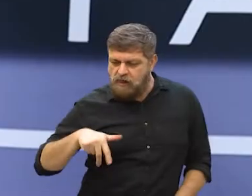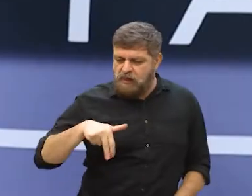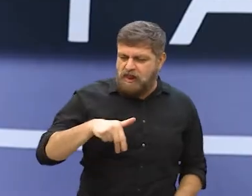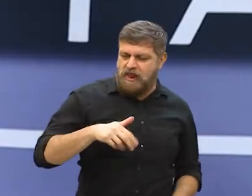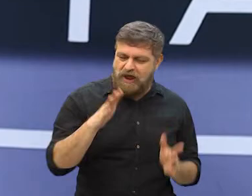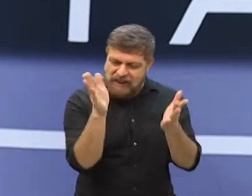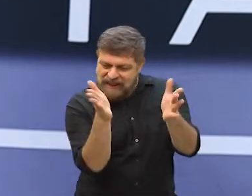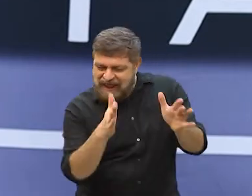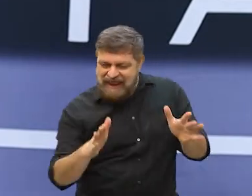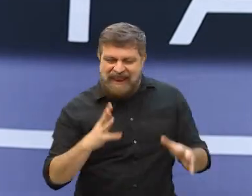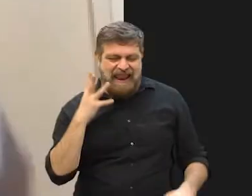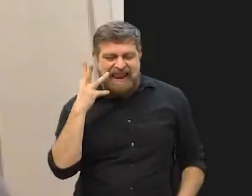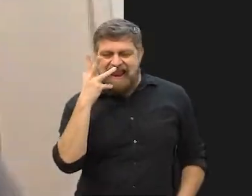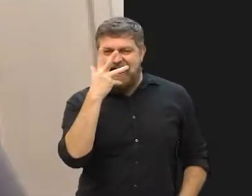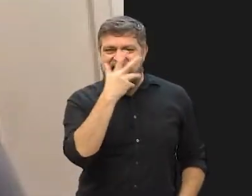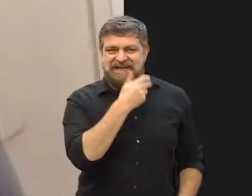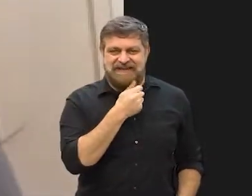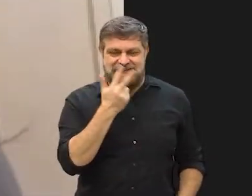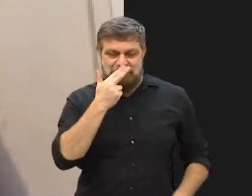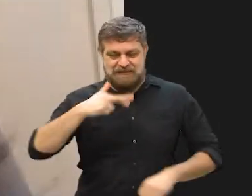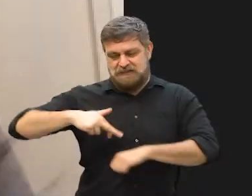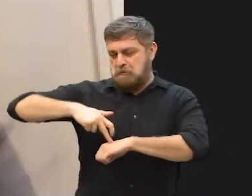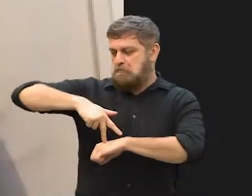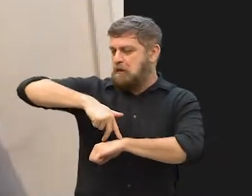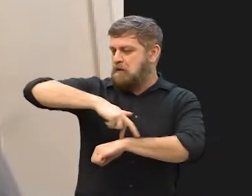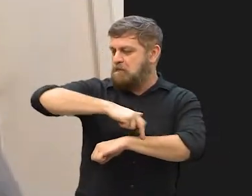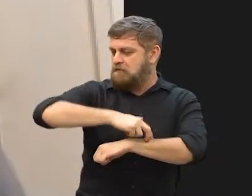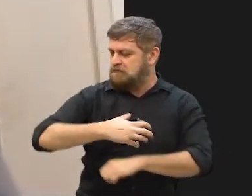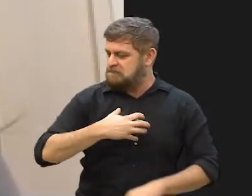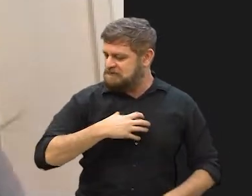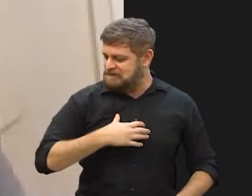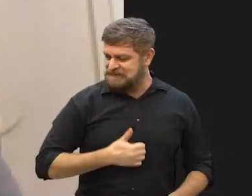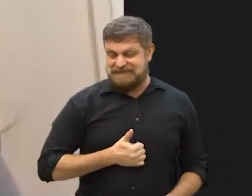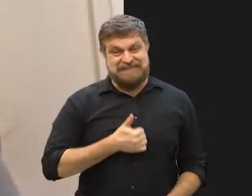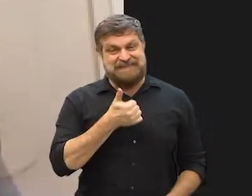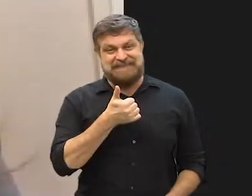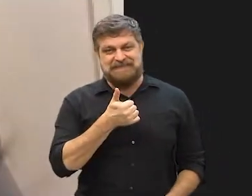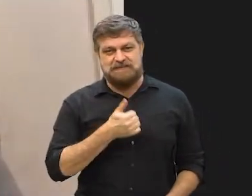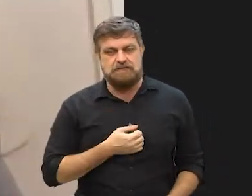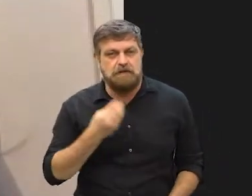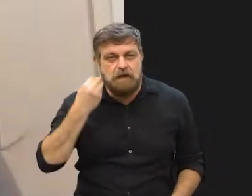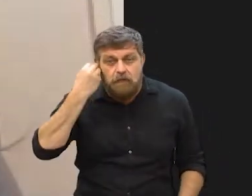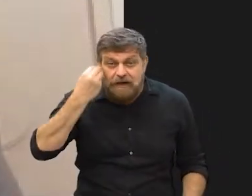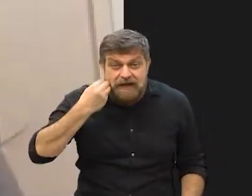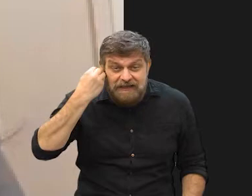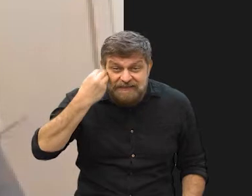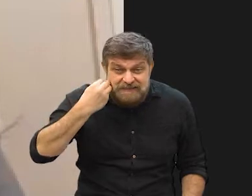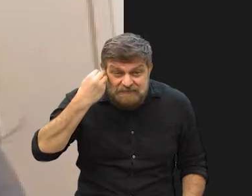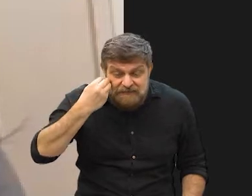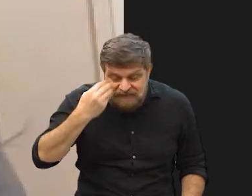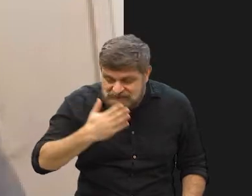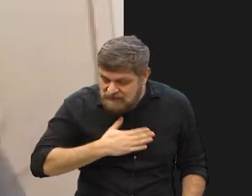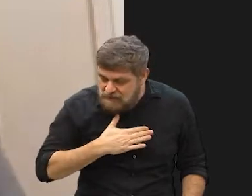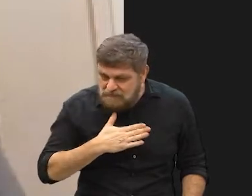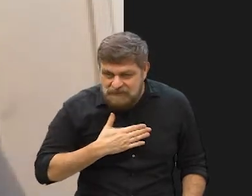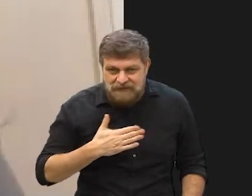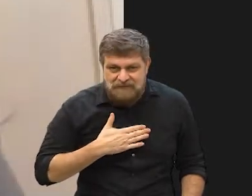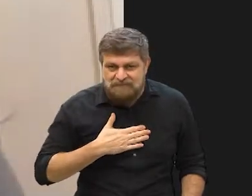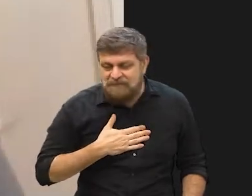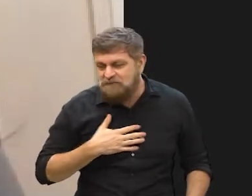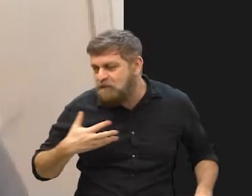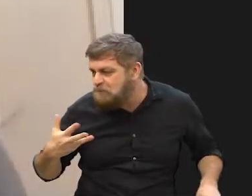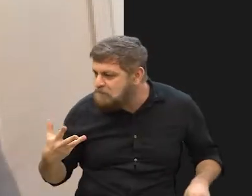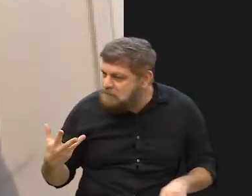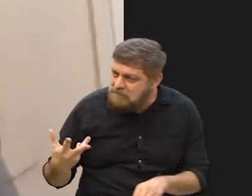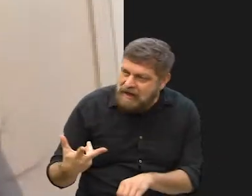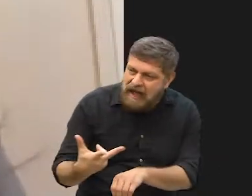foto. Saí me achando, falei assim, gente, essa experiência foi para mim assim algo muito